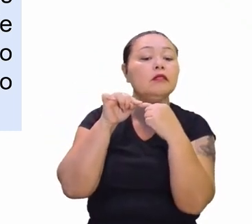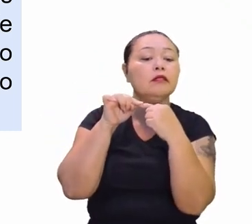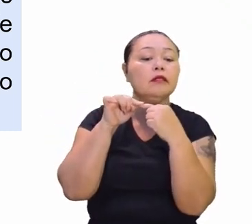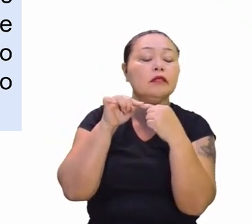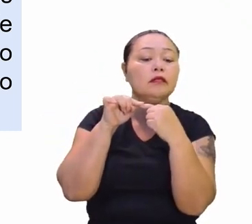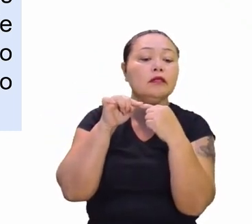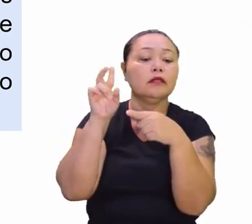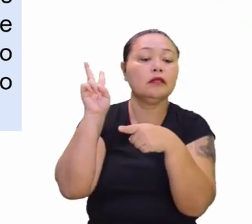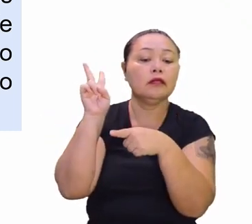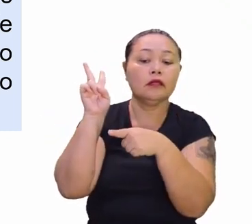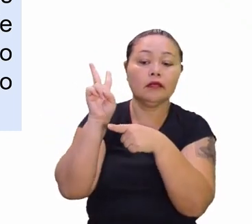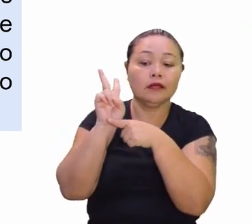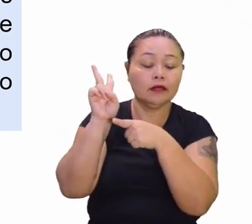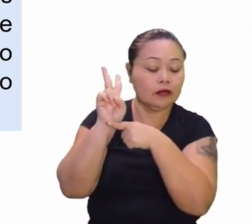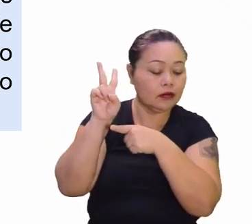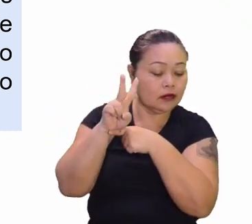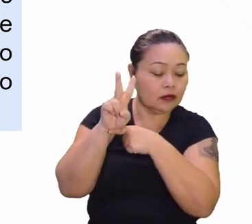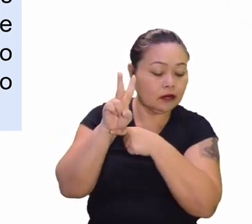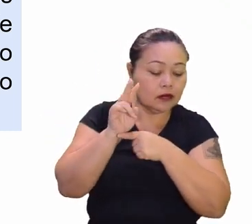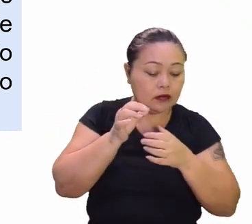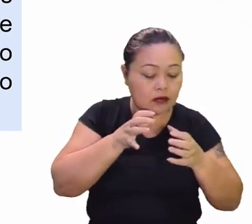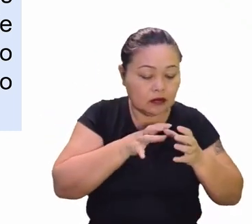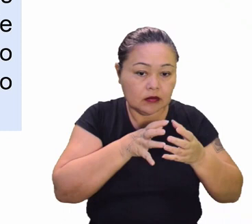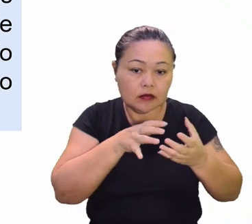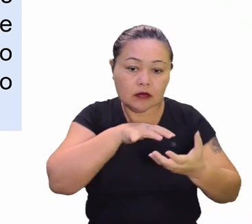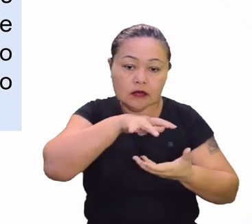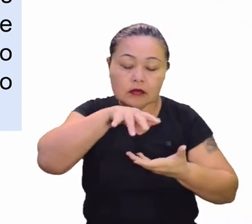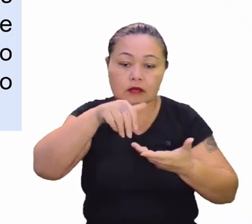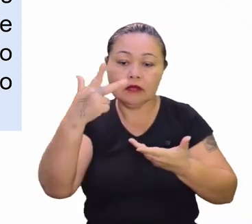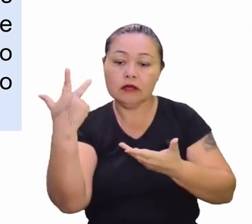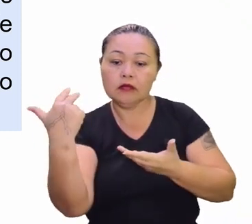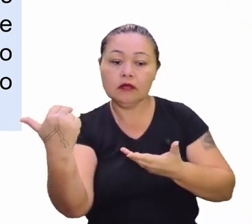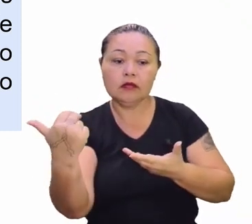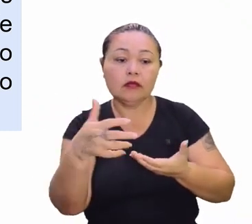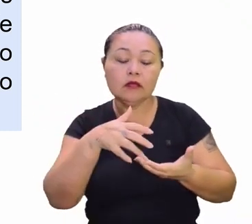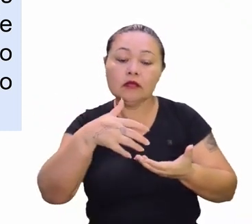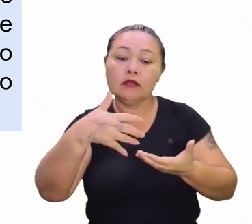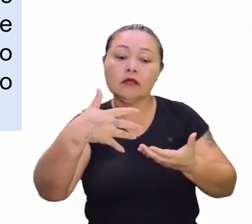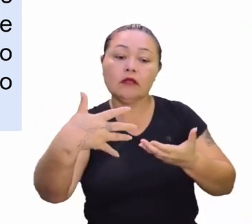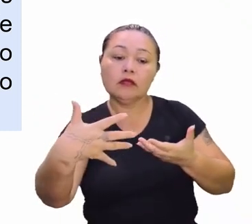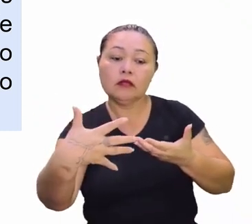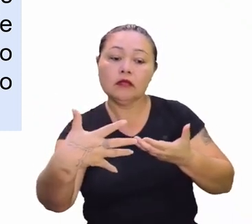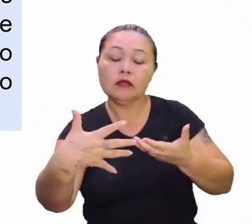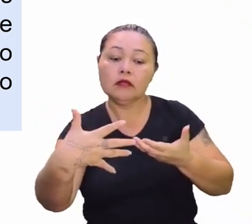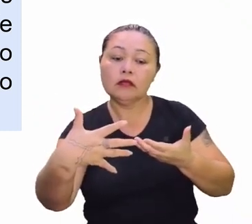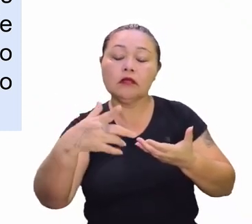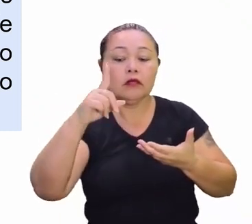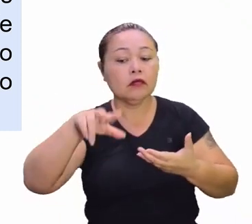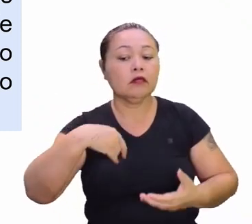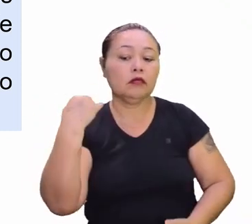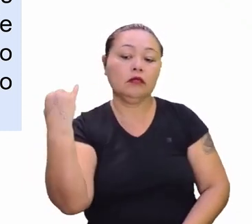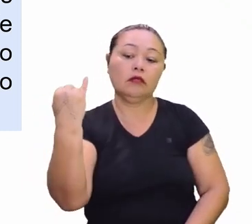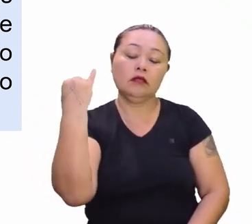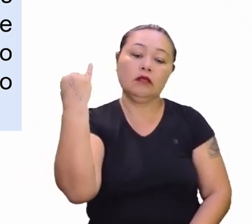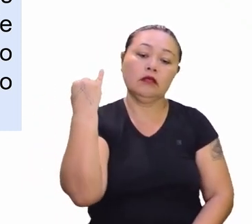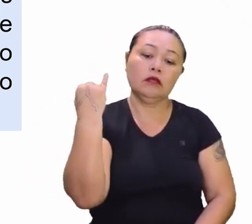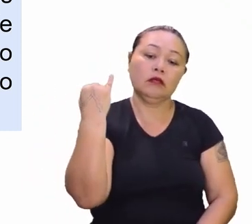básico a preservação de ecossistemas naturais de